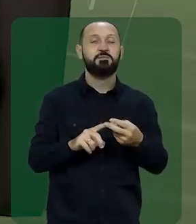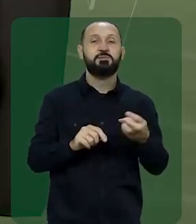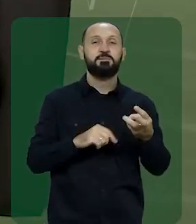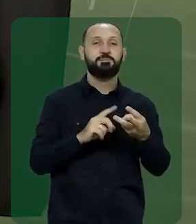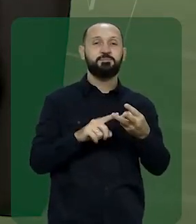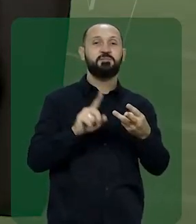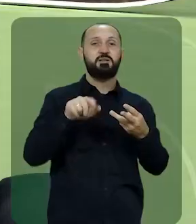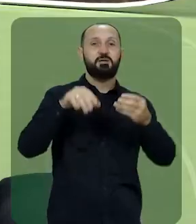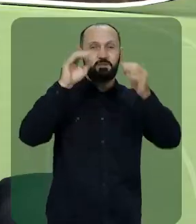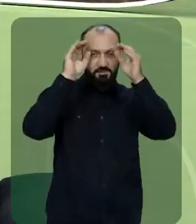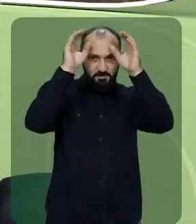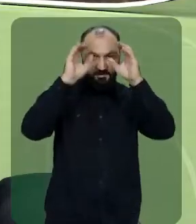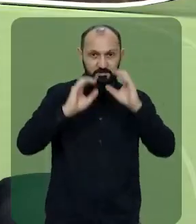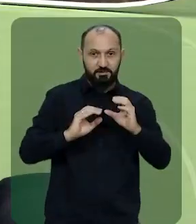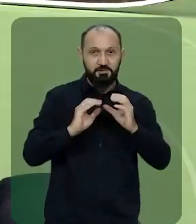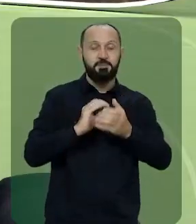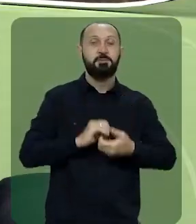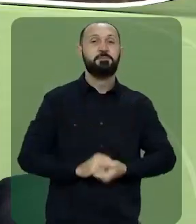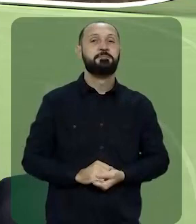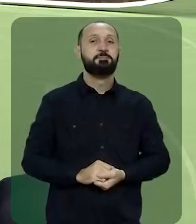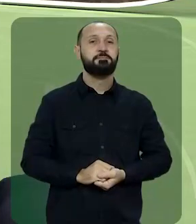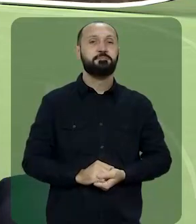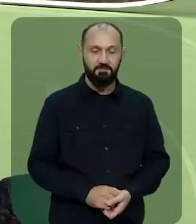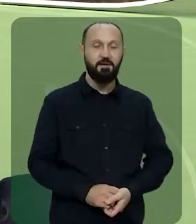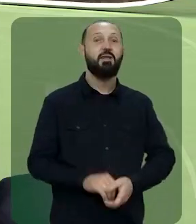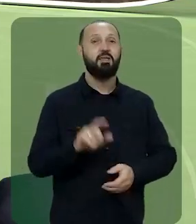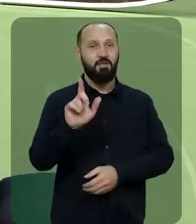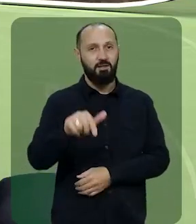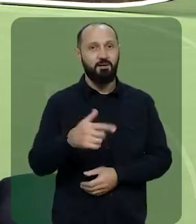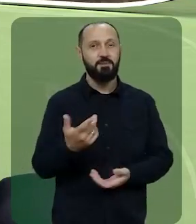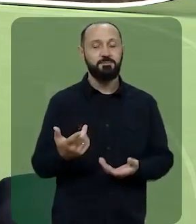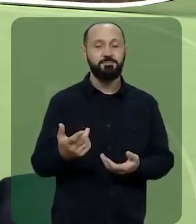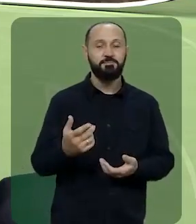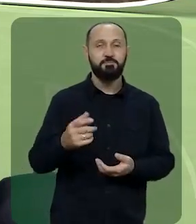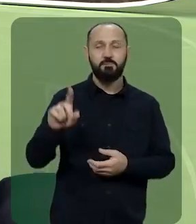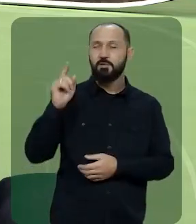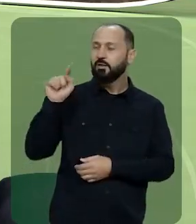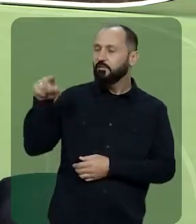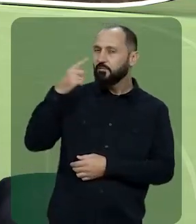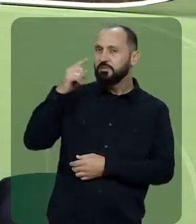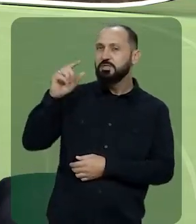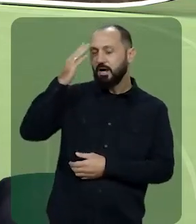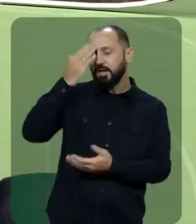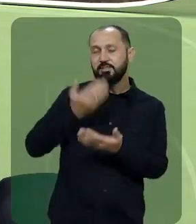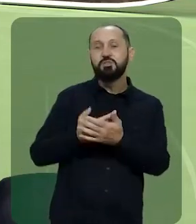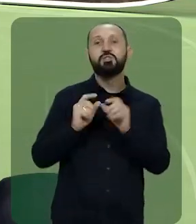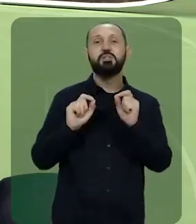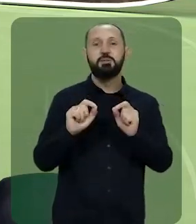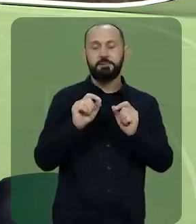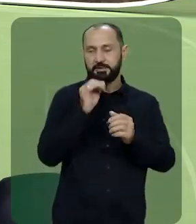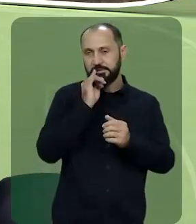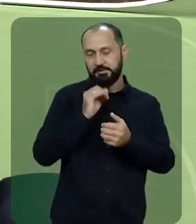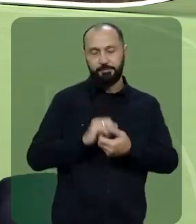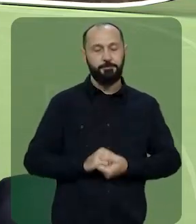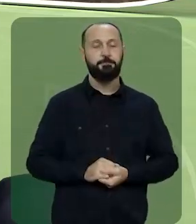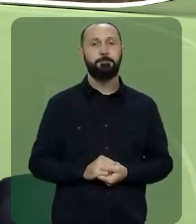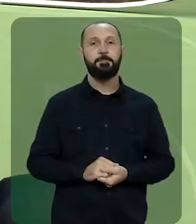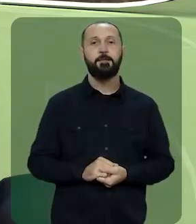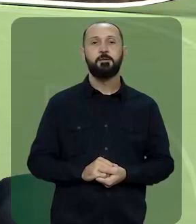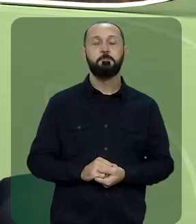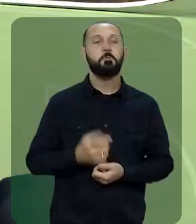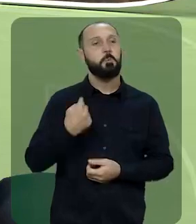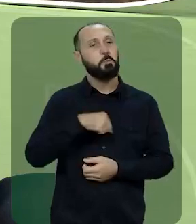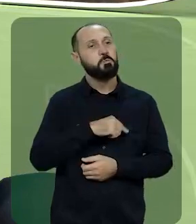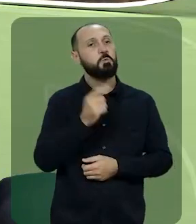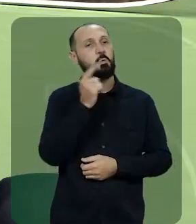isso é cidadania. Essa falta de respeito em pensar que a pessoa idosa, né, ela